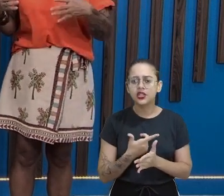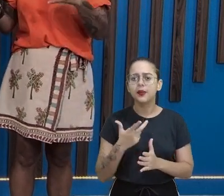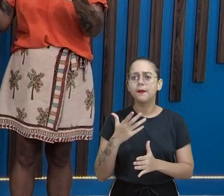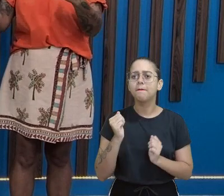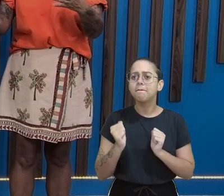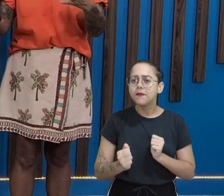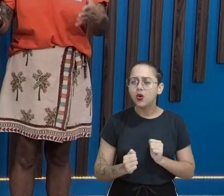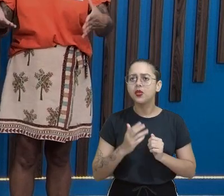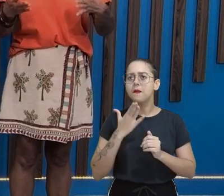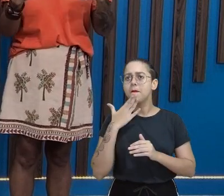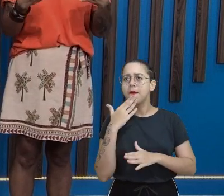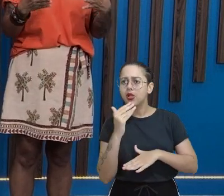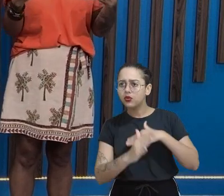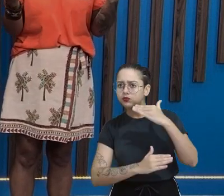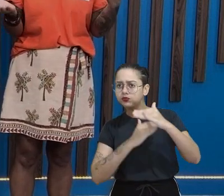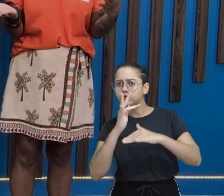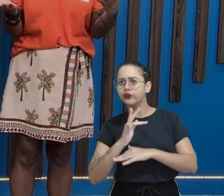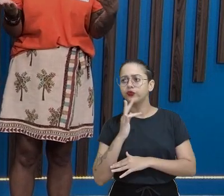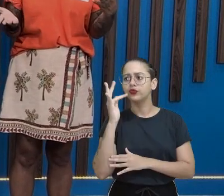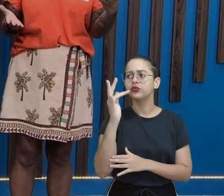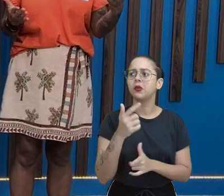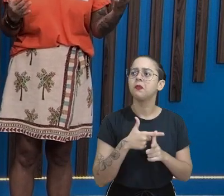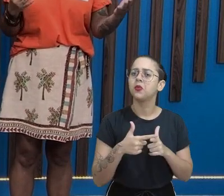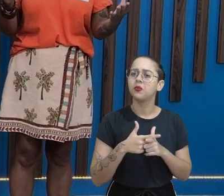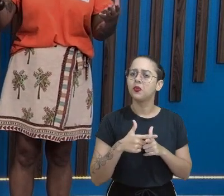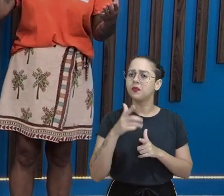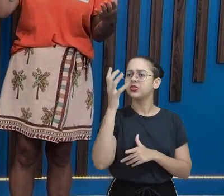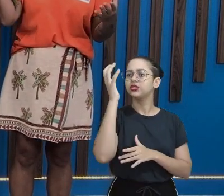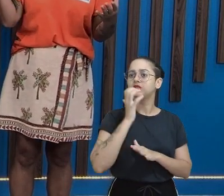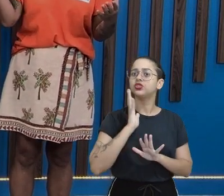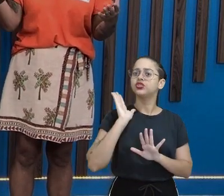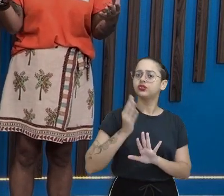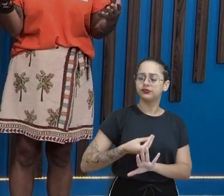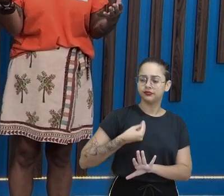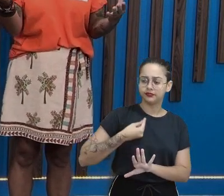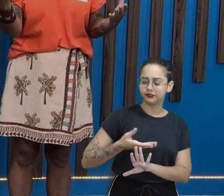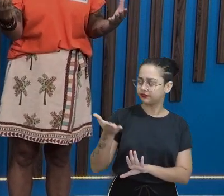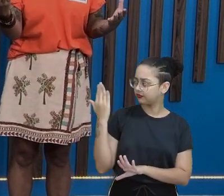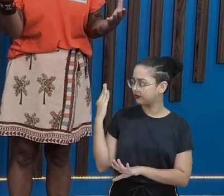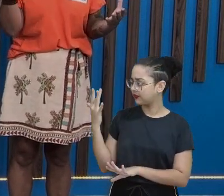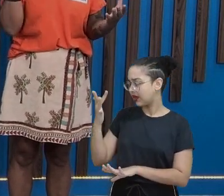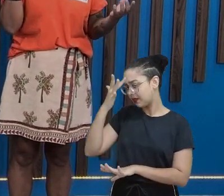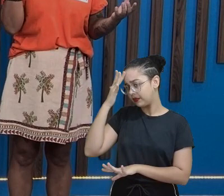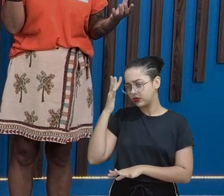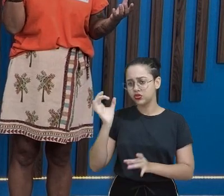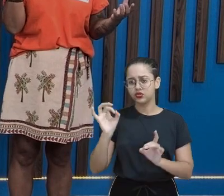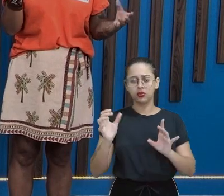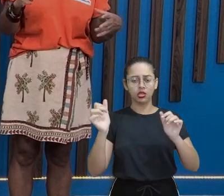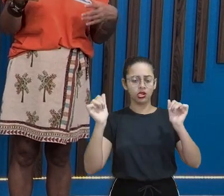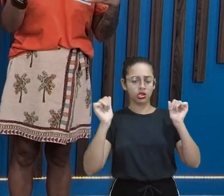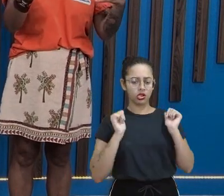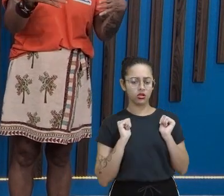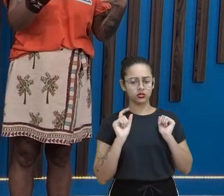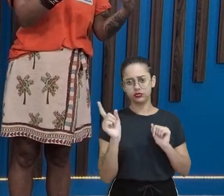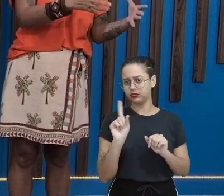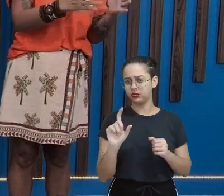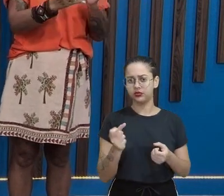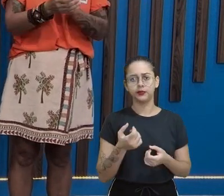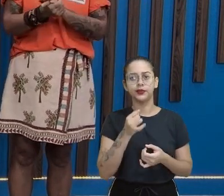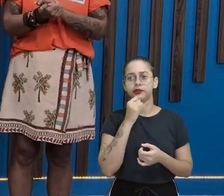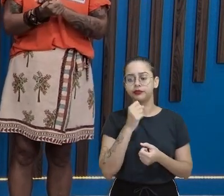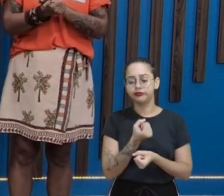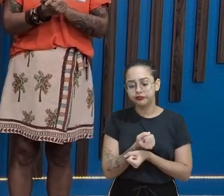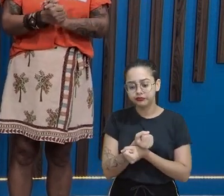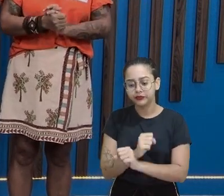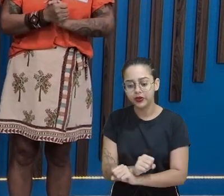gente pode crescer. Então, problemas sérios que já existiram, as pessoas iriam se acomodar. Por exemplo, a escravização de